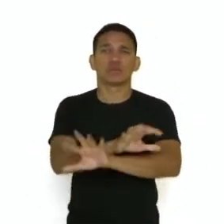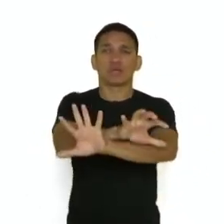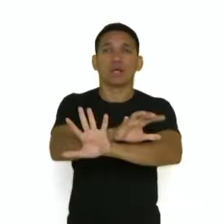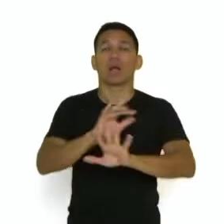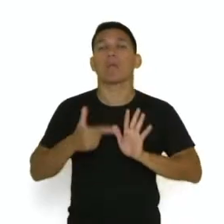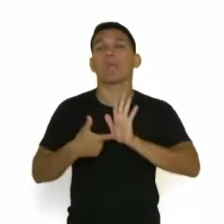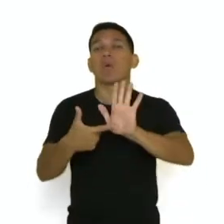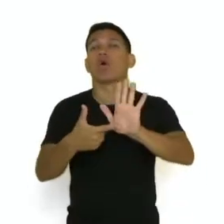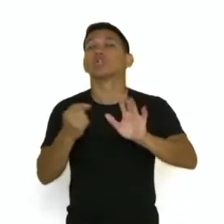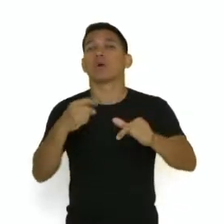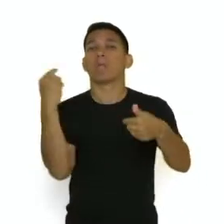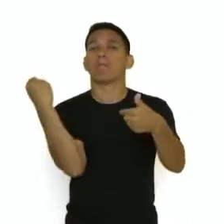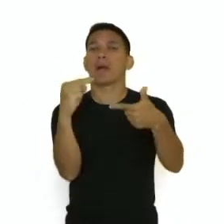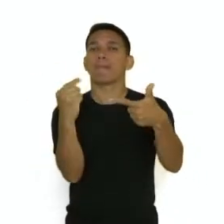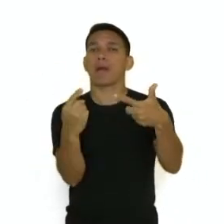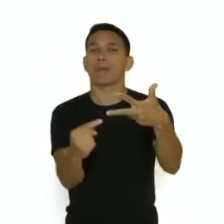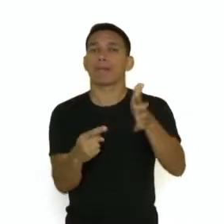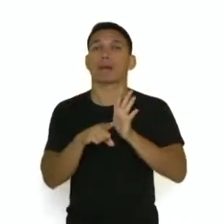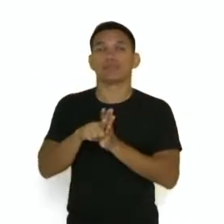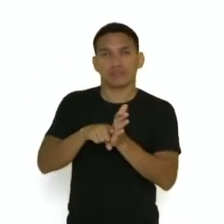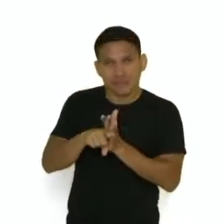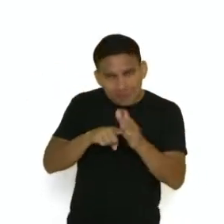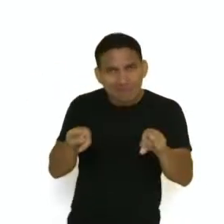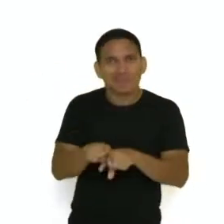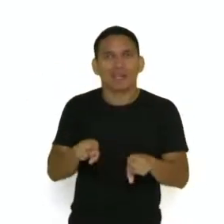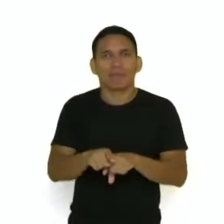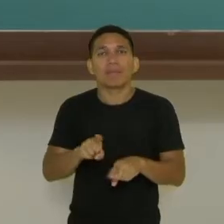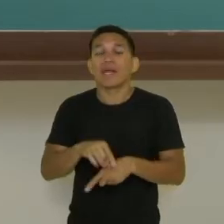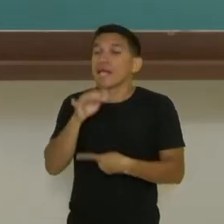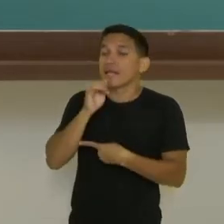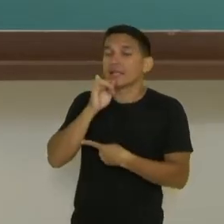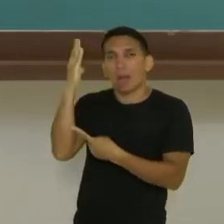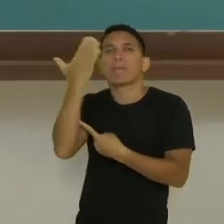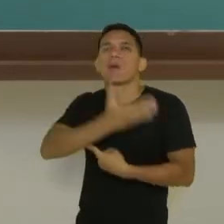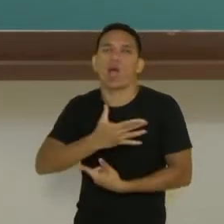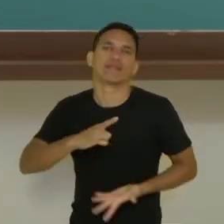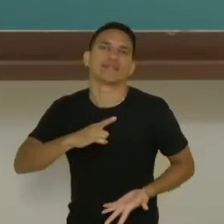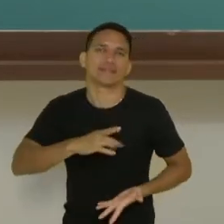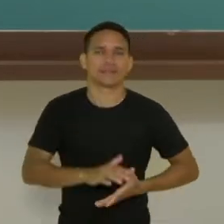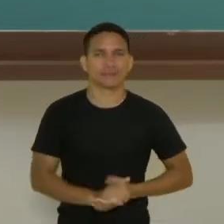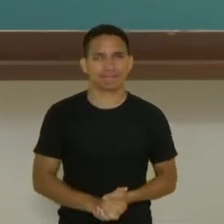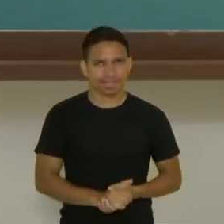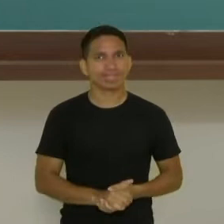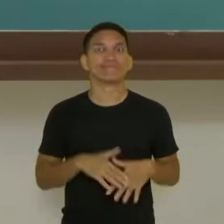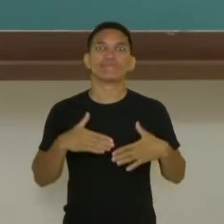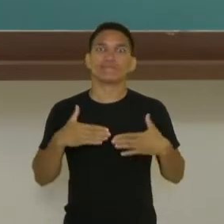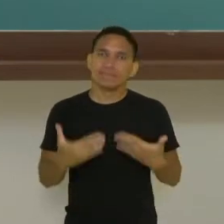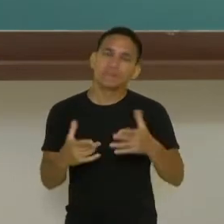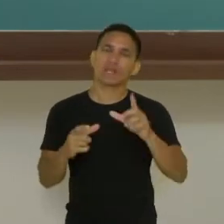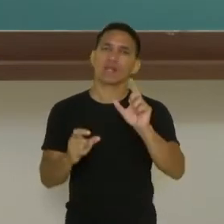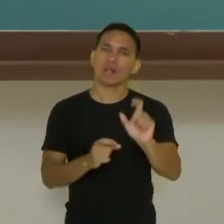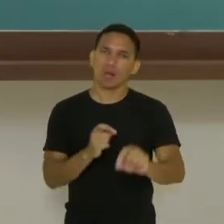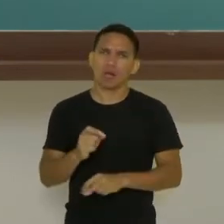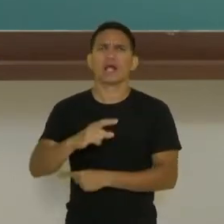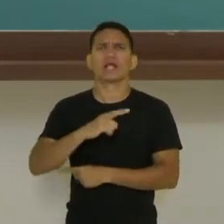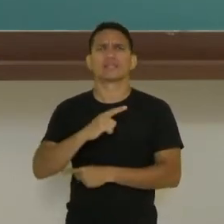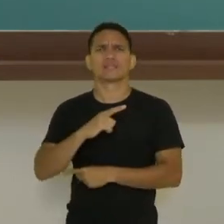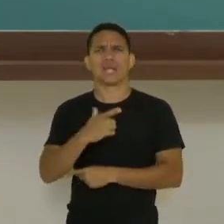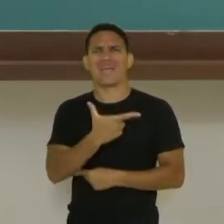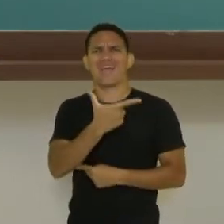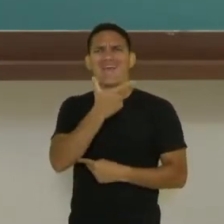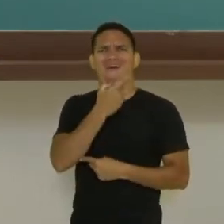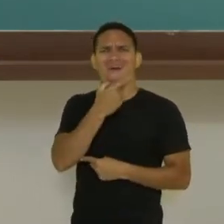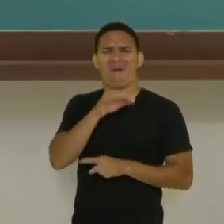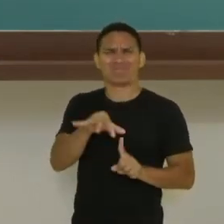apontamento de pesquisas e de exemplos que comprovam sua existência. Pessoal, apesar de o machismo ser algo